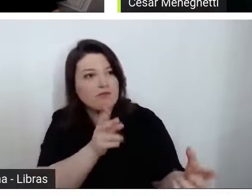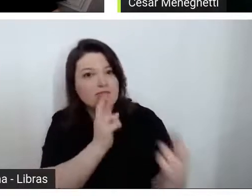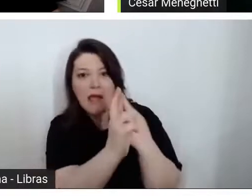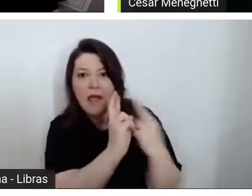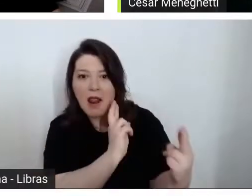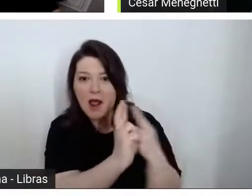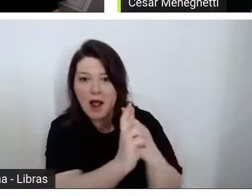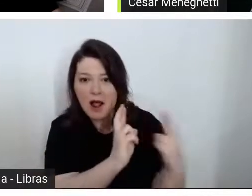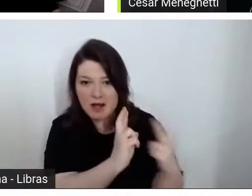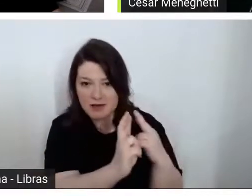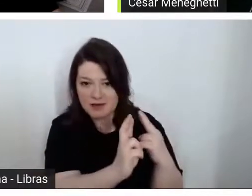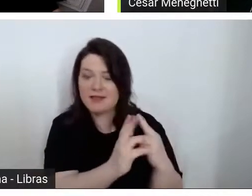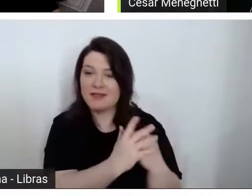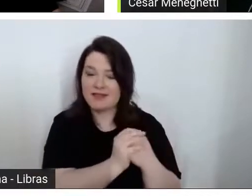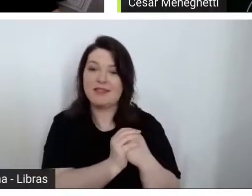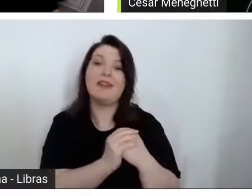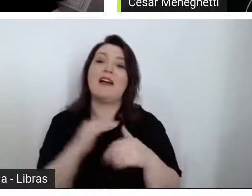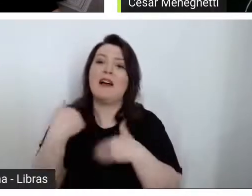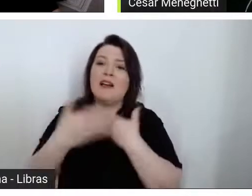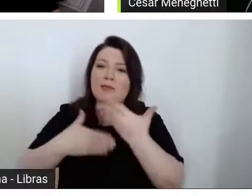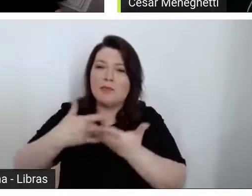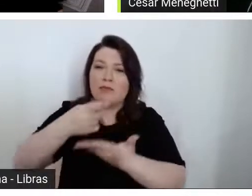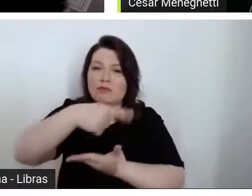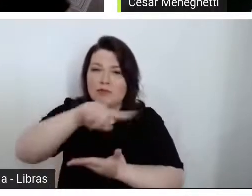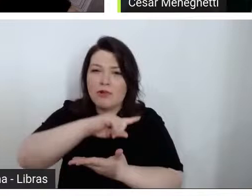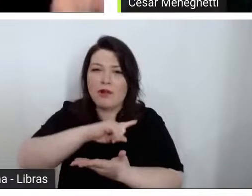ia formando